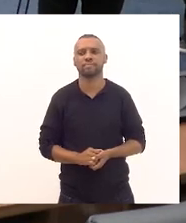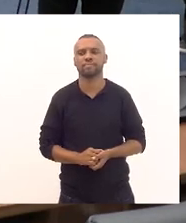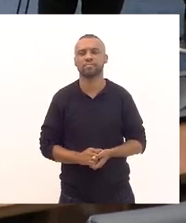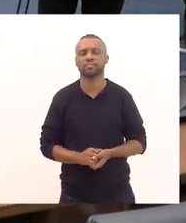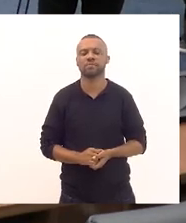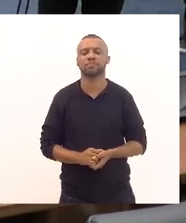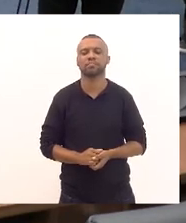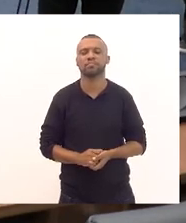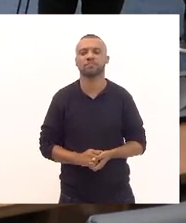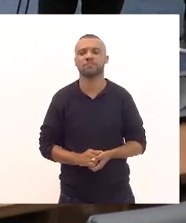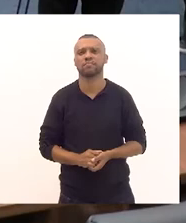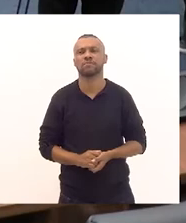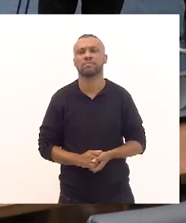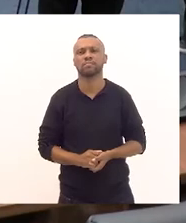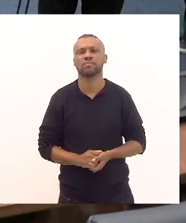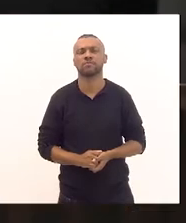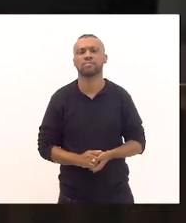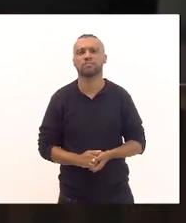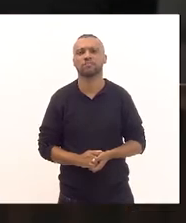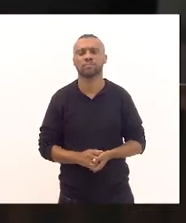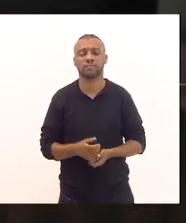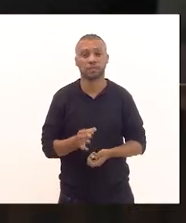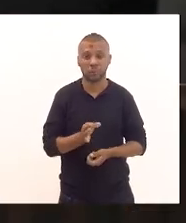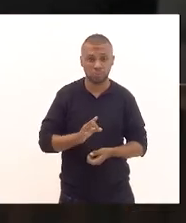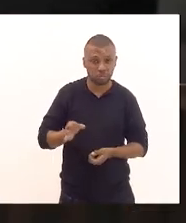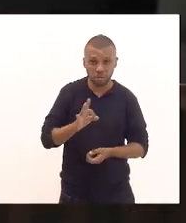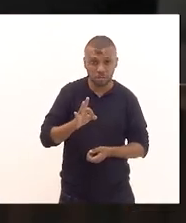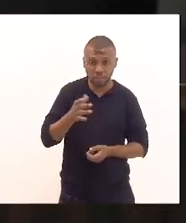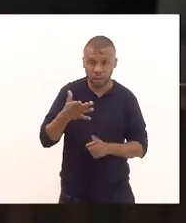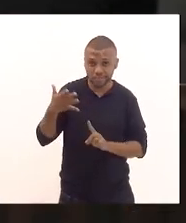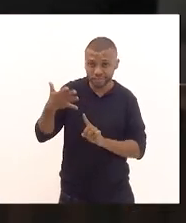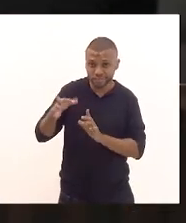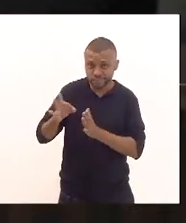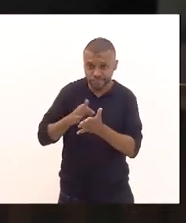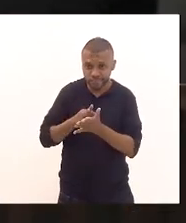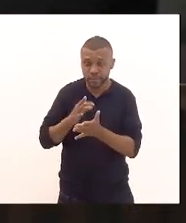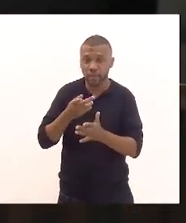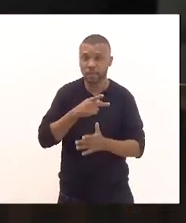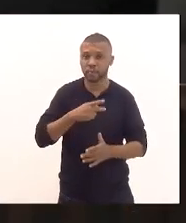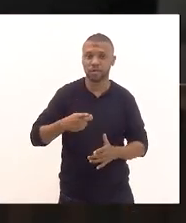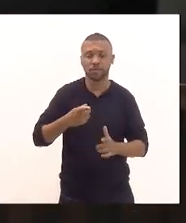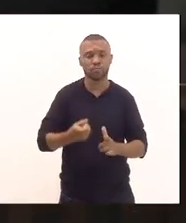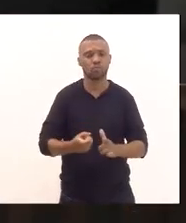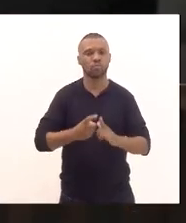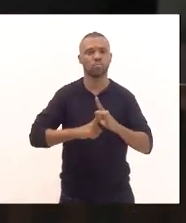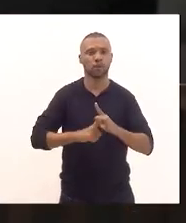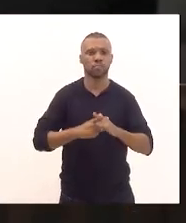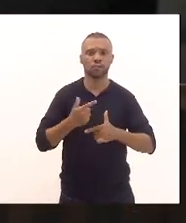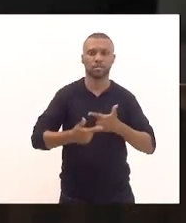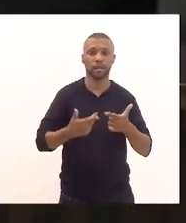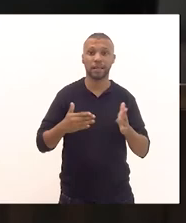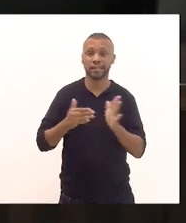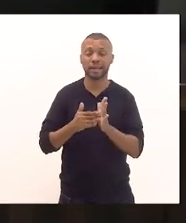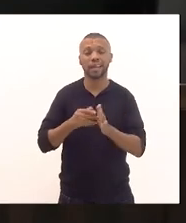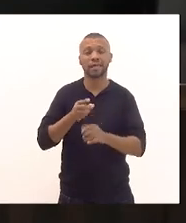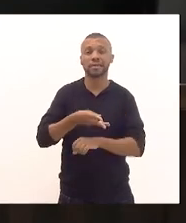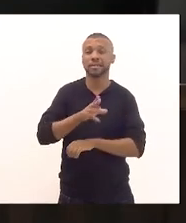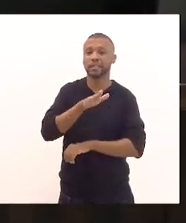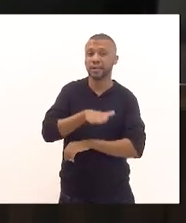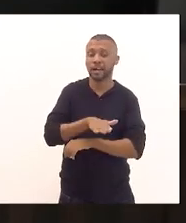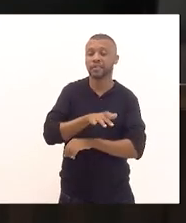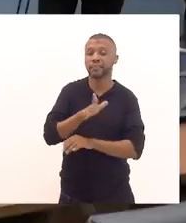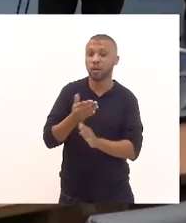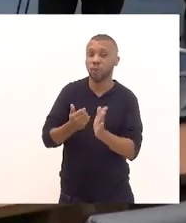e não havendo mais oradores escrito a presidente suspende os trabalhos até ordem do Dias 15 horas